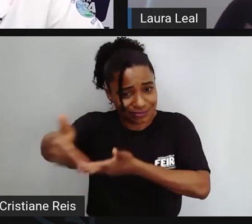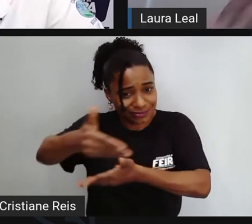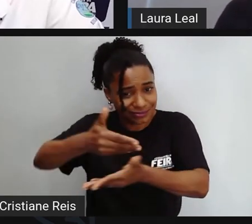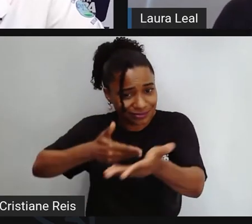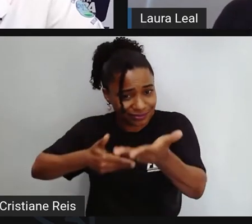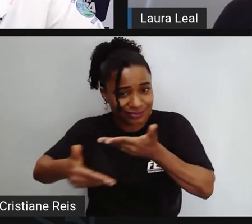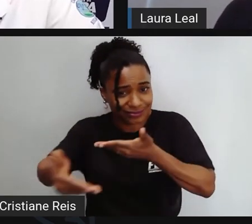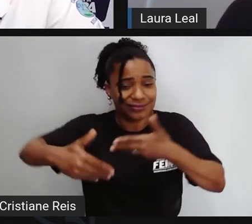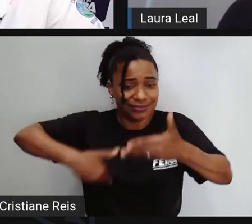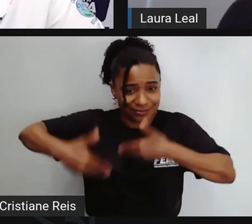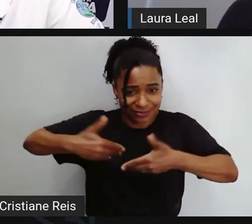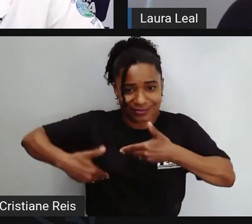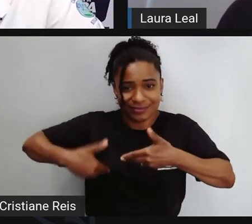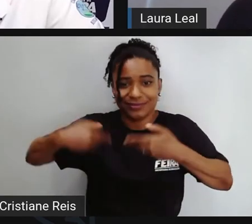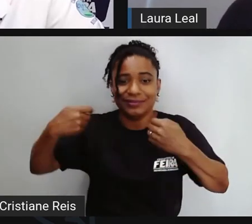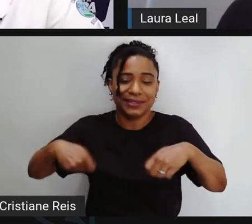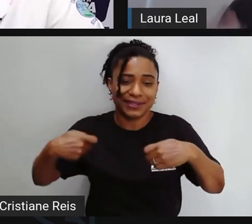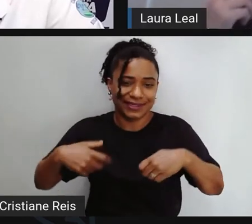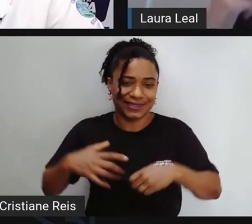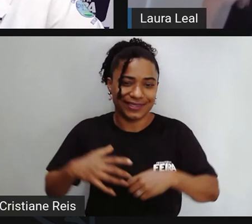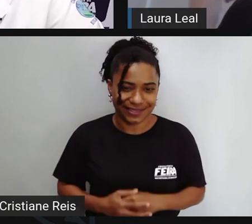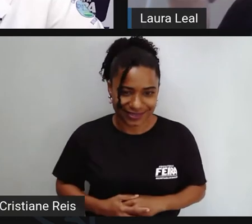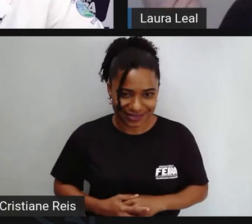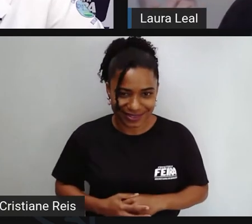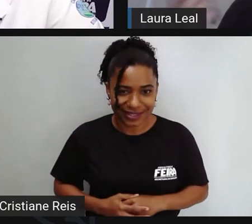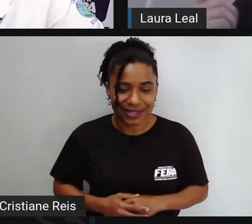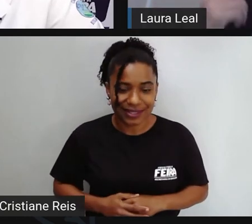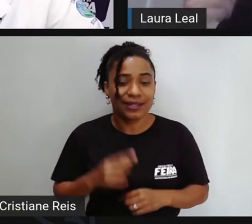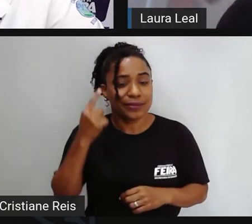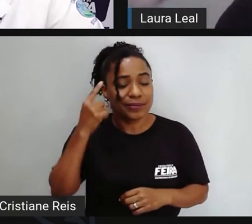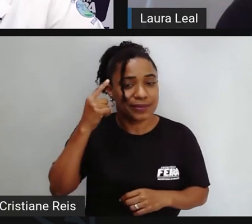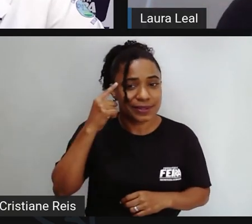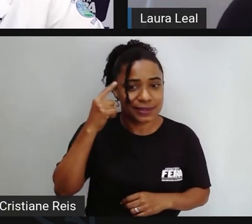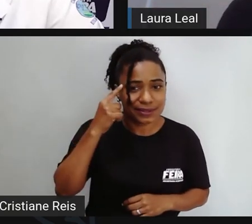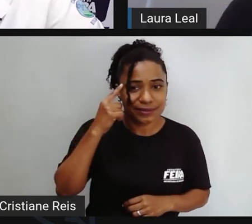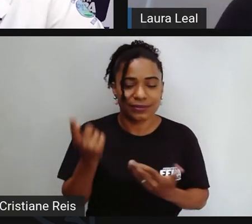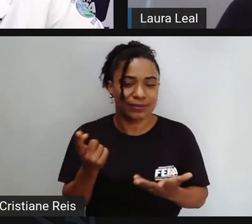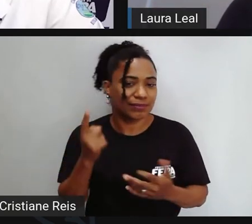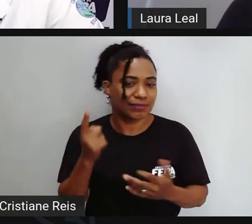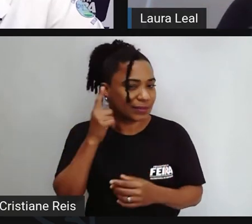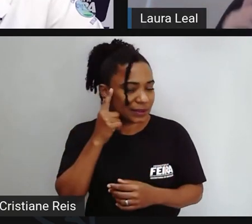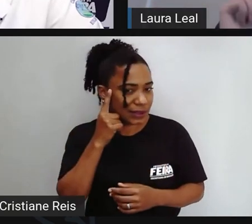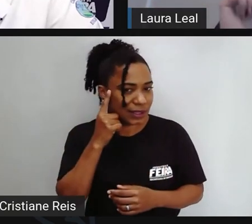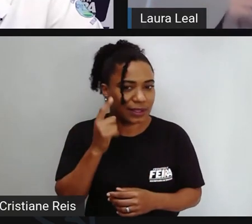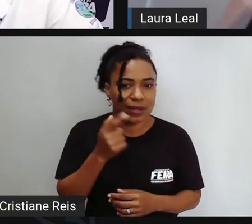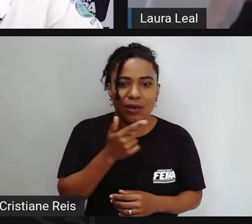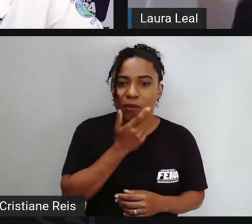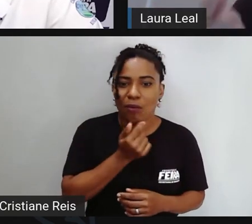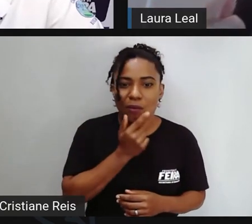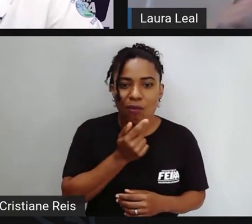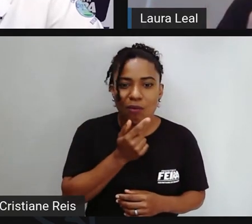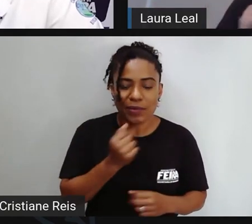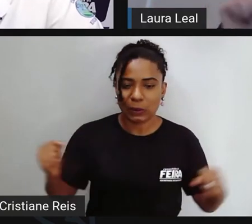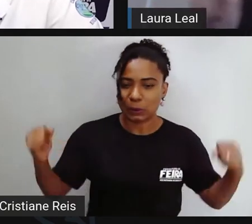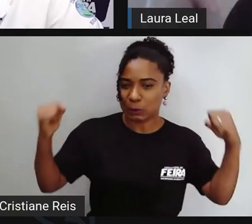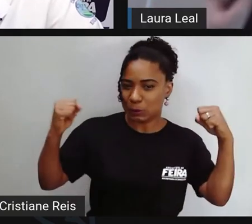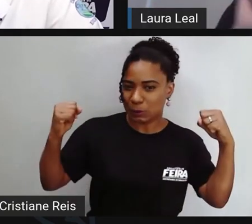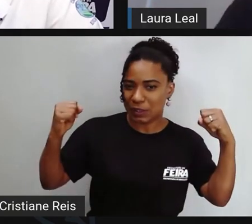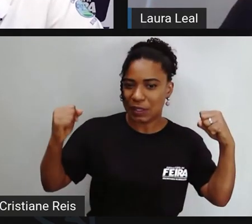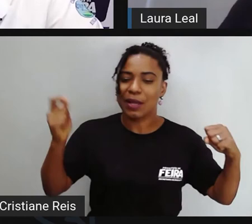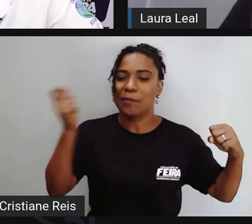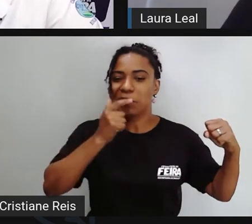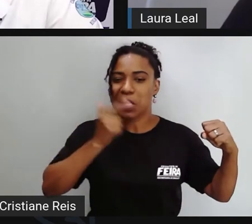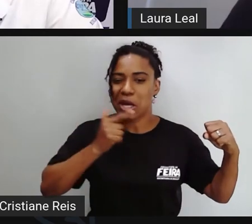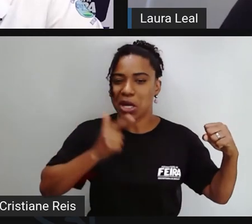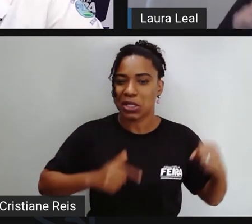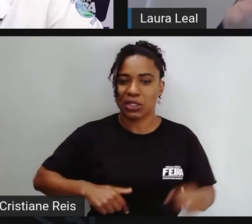precisa combater esse viés no nosso dia a dia. É se policiar para não fazer uma piada machista, é se policiar para dar um